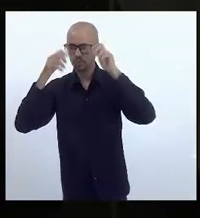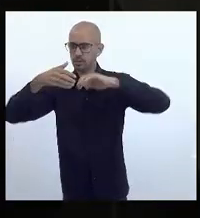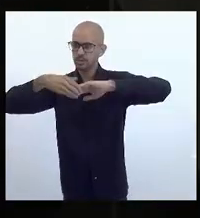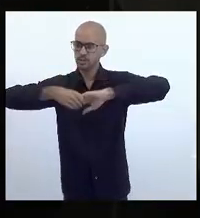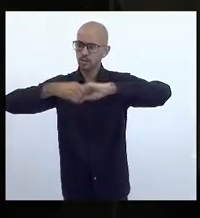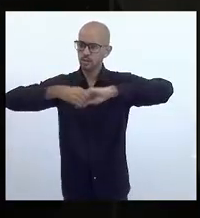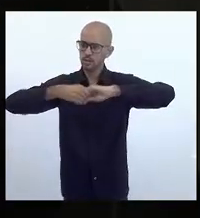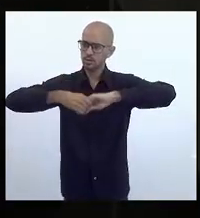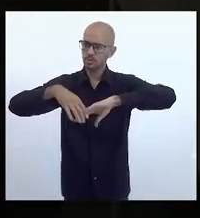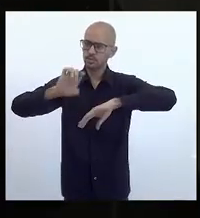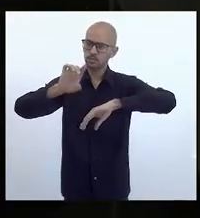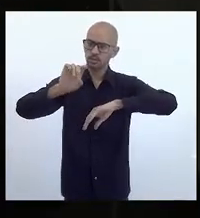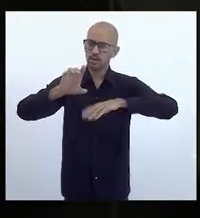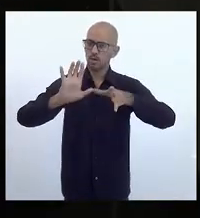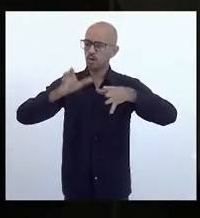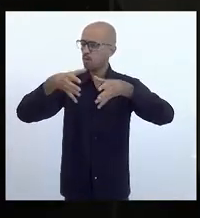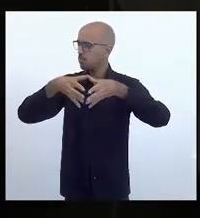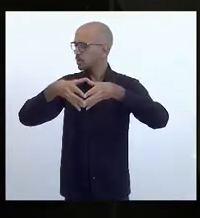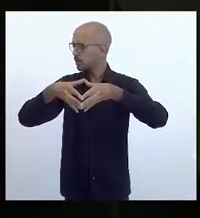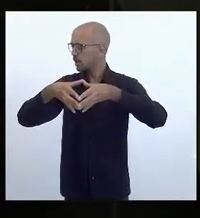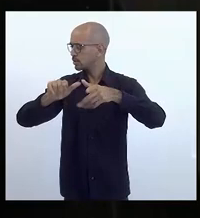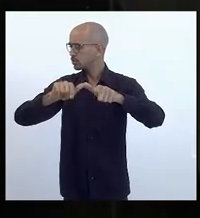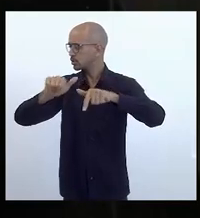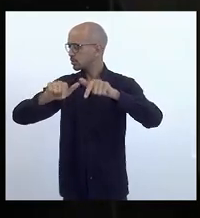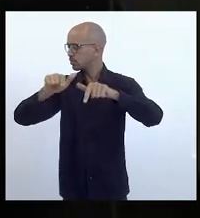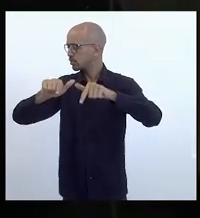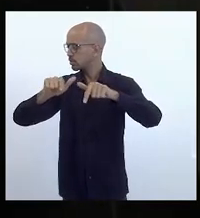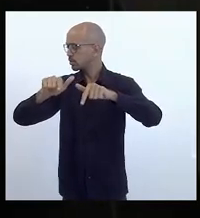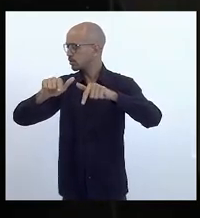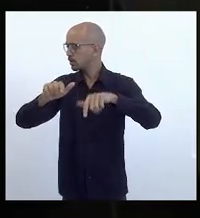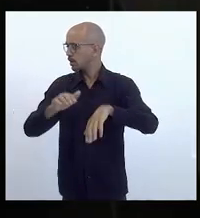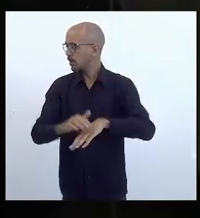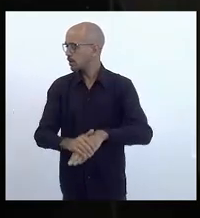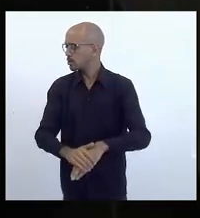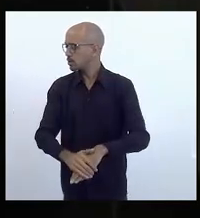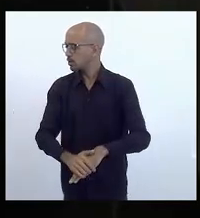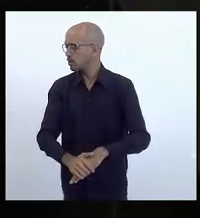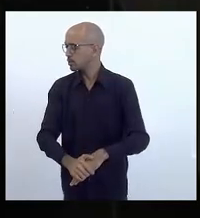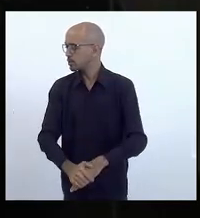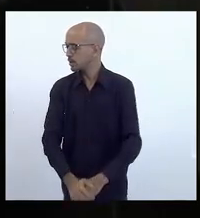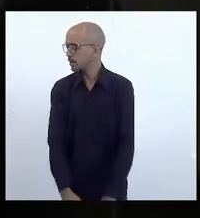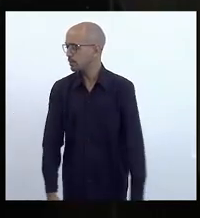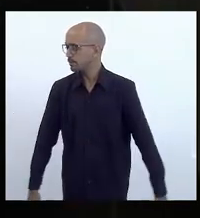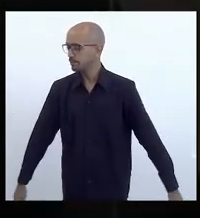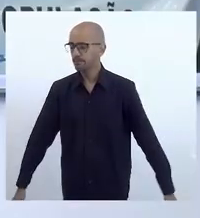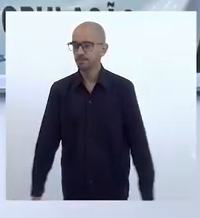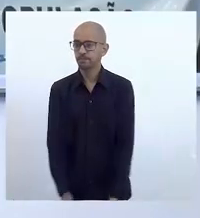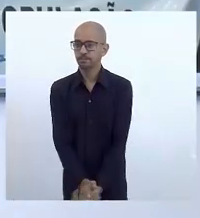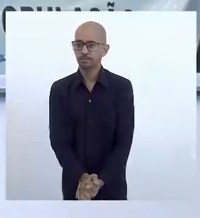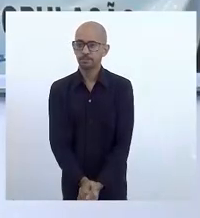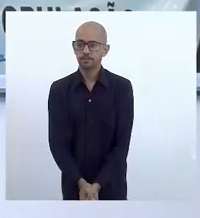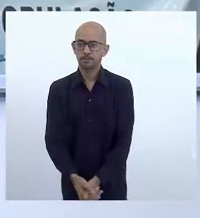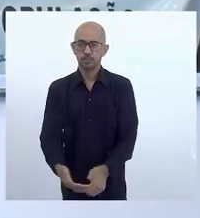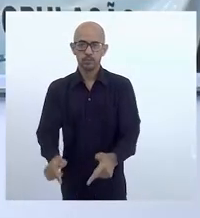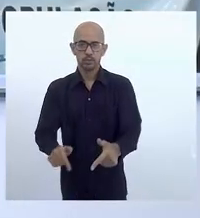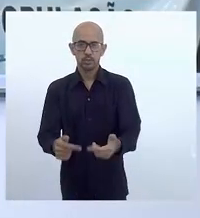especial à comunidade de trabalhadoras e trabalhadores sedaianos aqui entre nós,